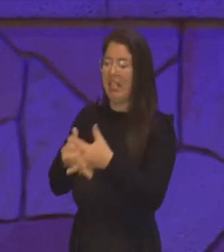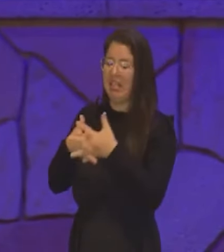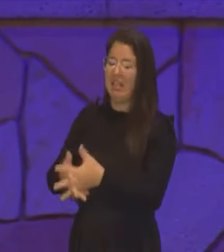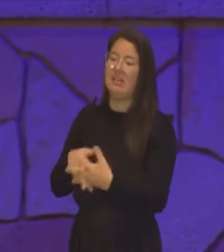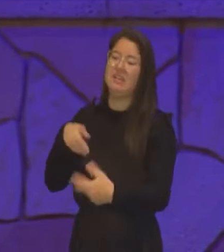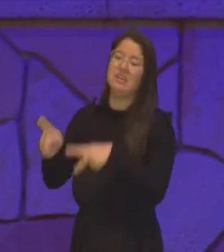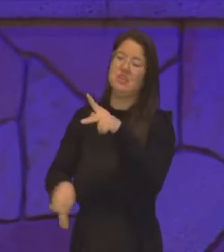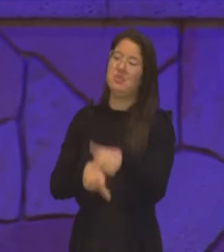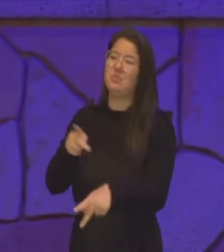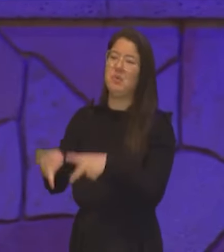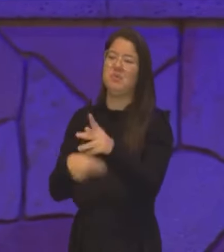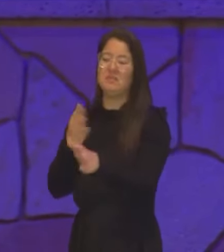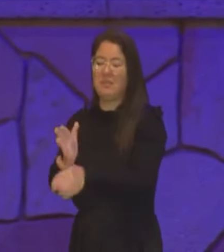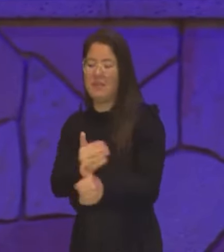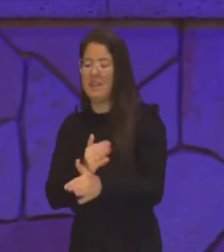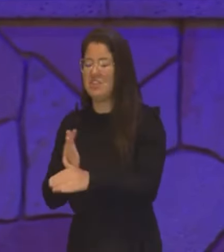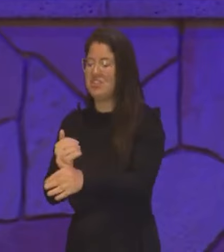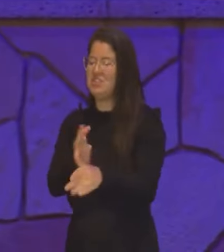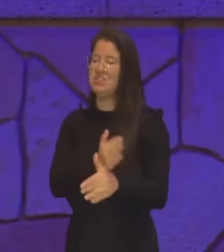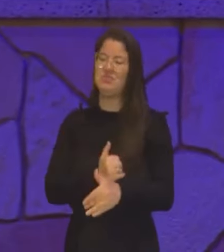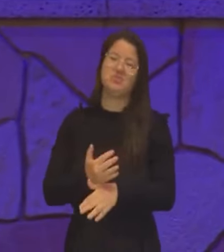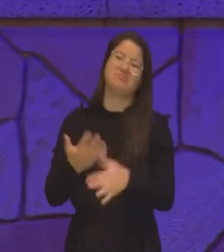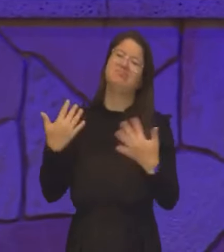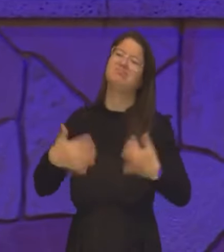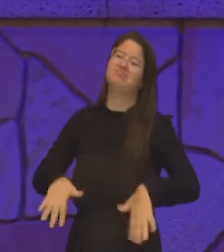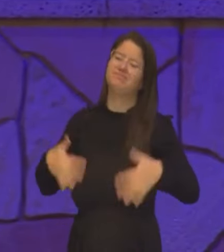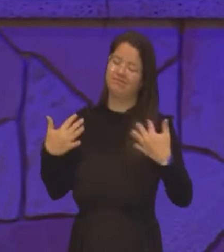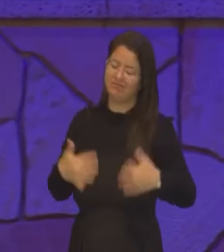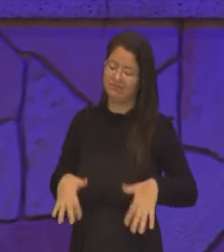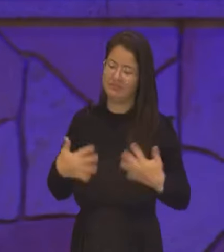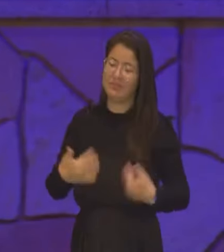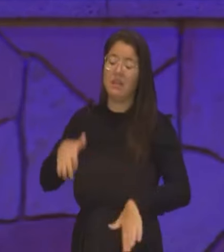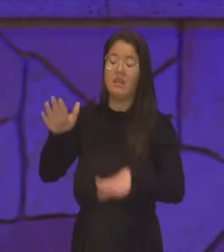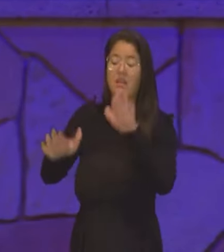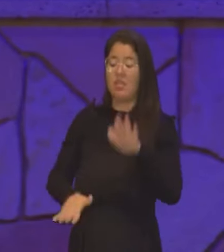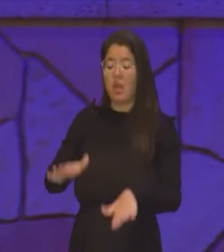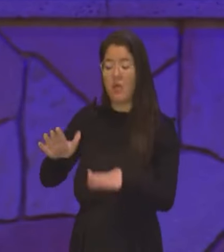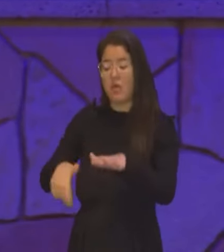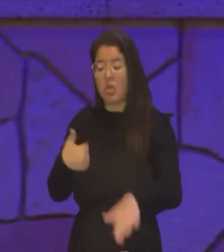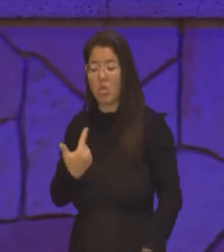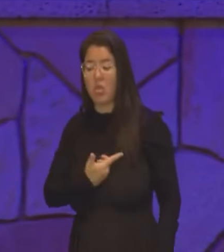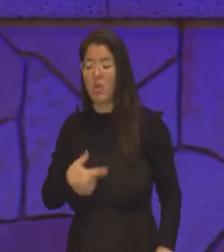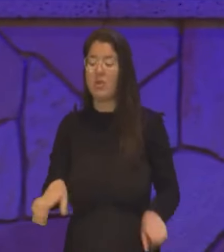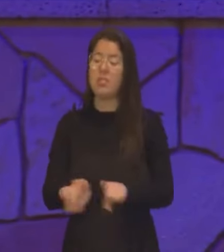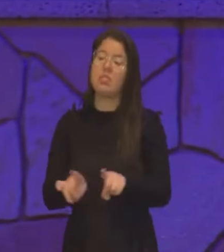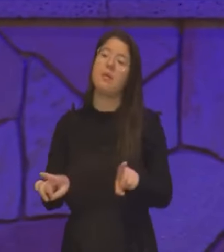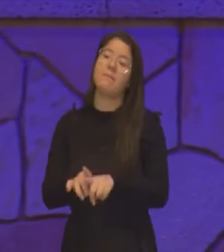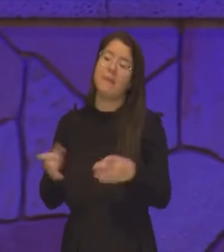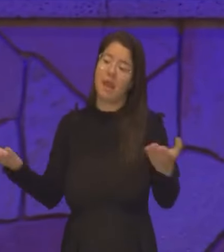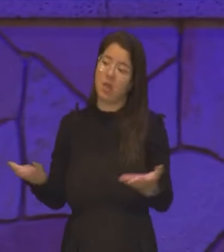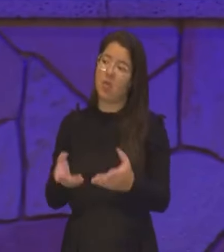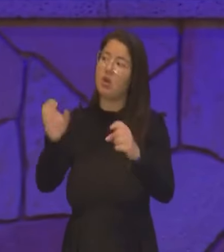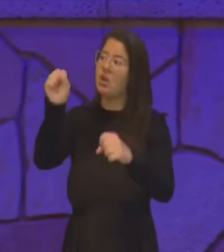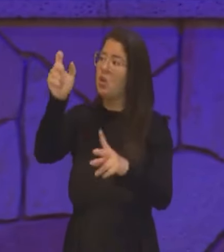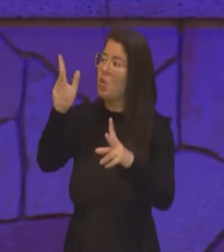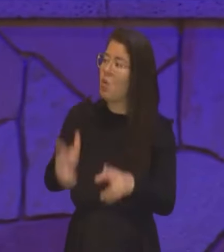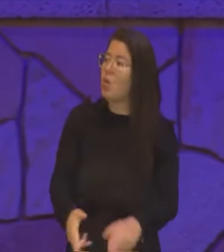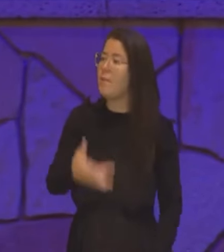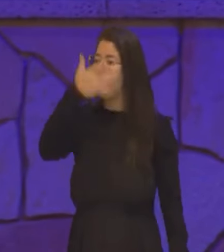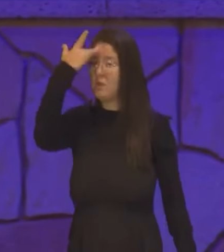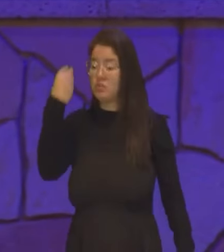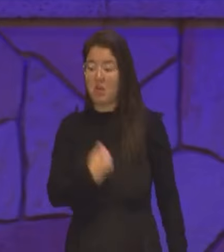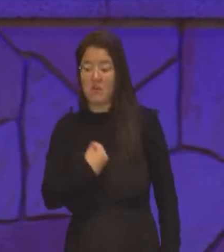uma desorientação espiritual. E quem sabe há em nosso meio essa noite pessoas que estão